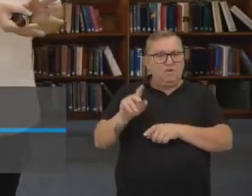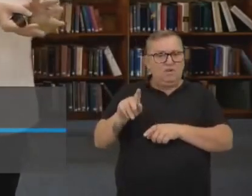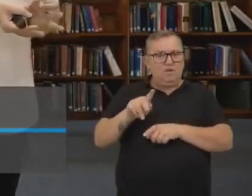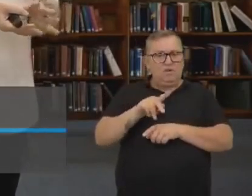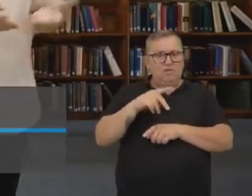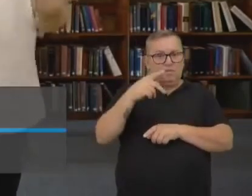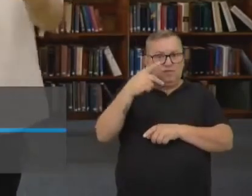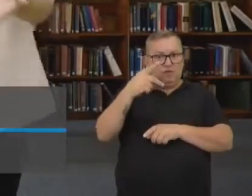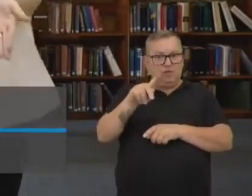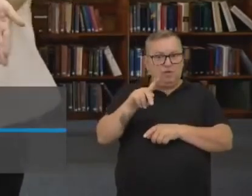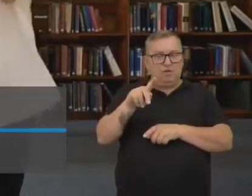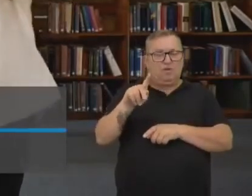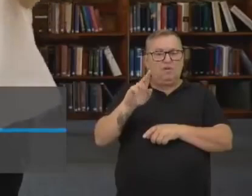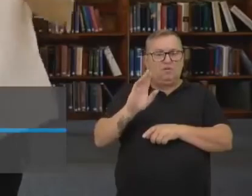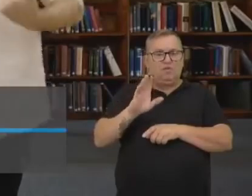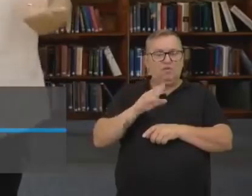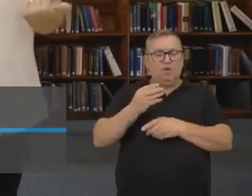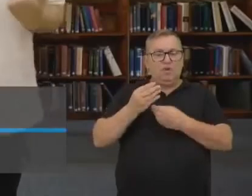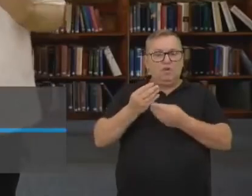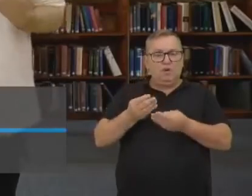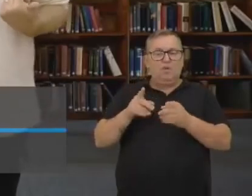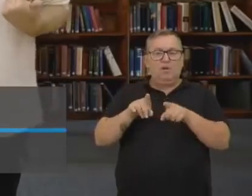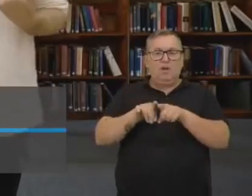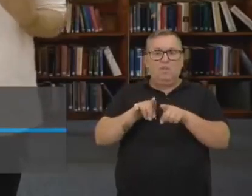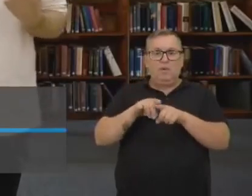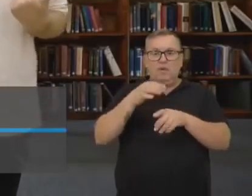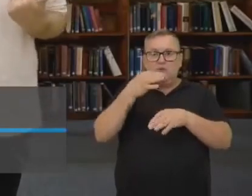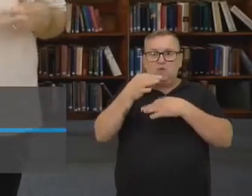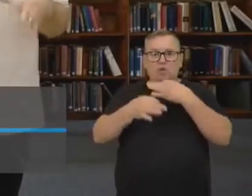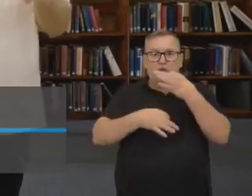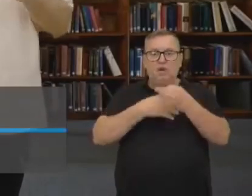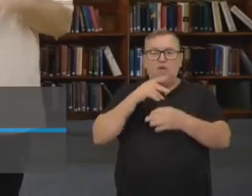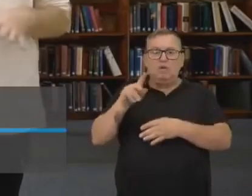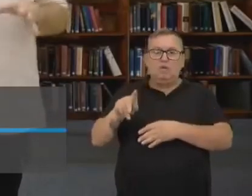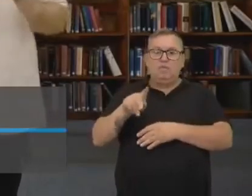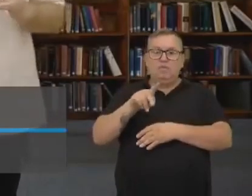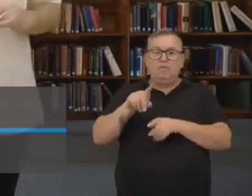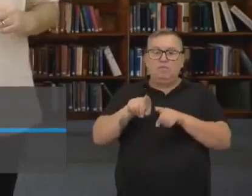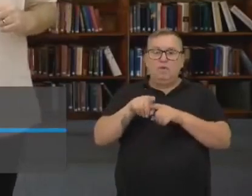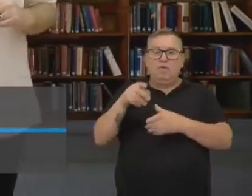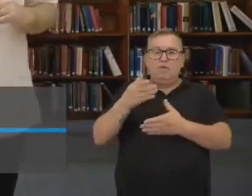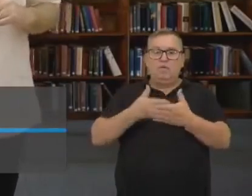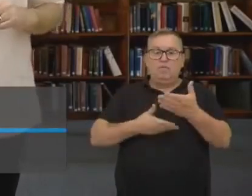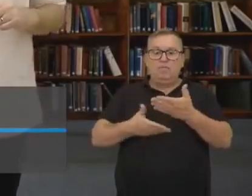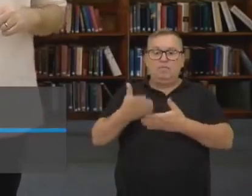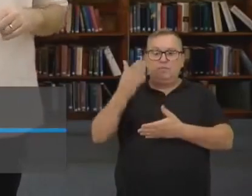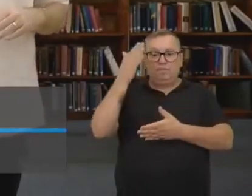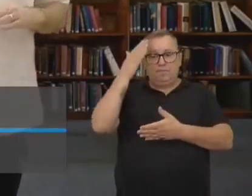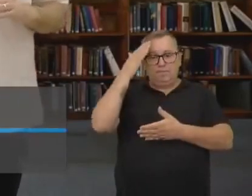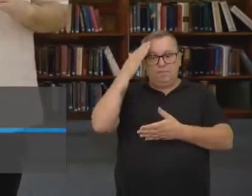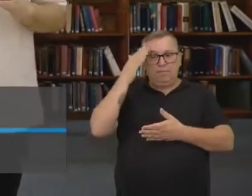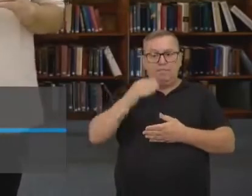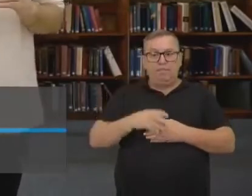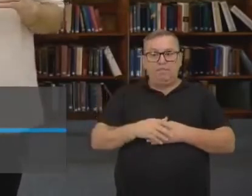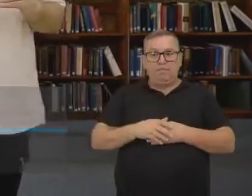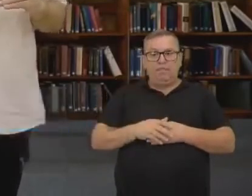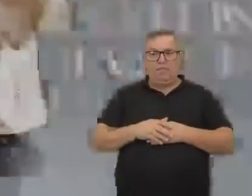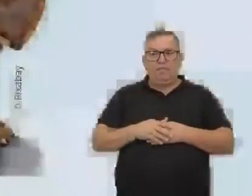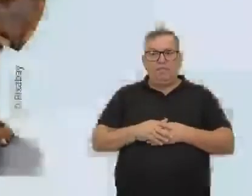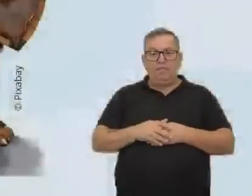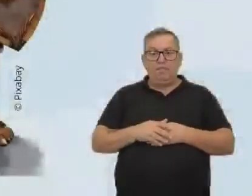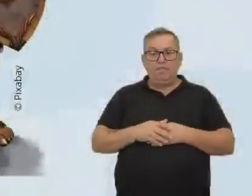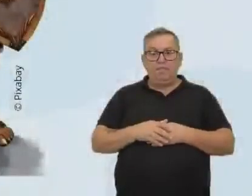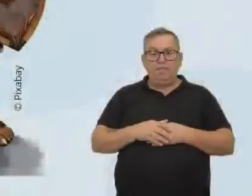em algum momento e que vocês também levam essas sugestões para os professores, né? Com essa troca de saberes, né, professor? E a última você